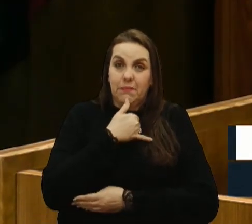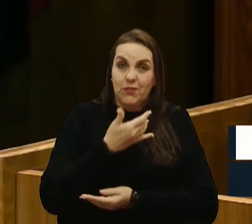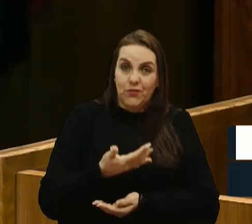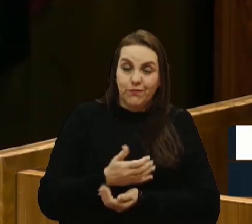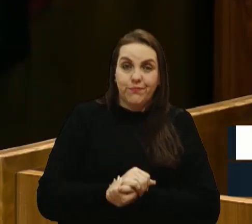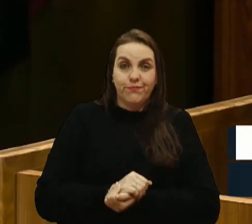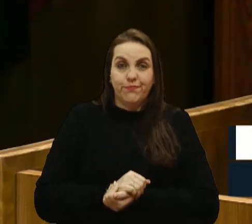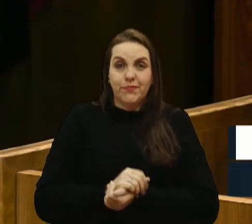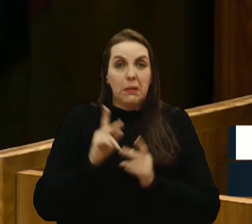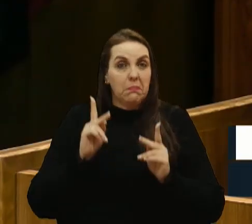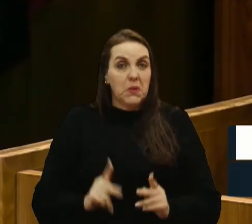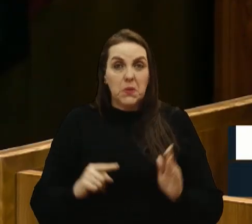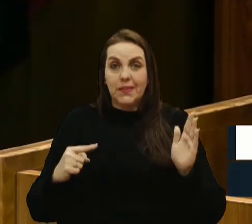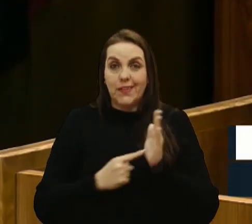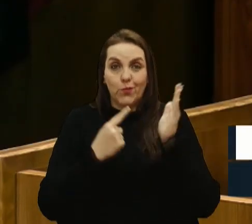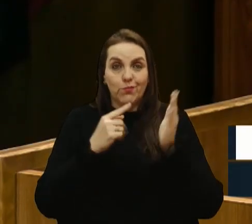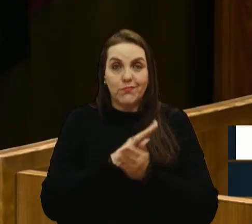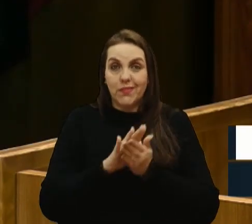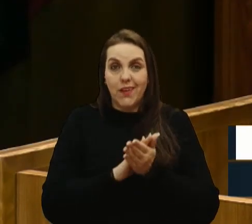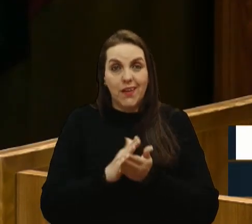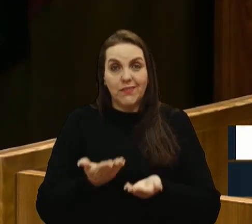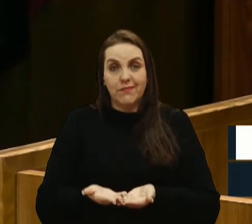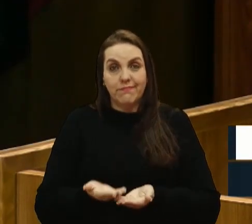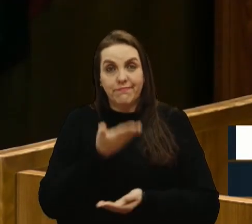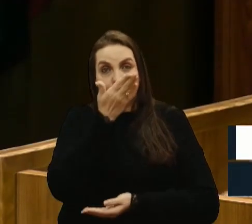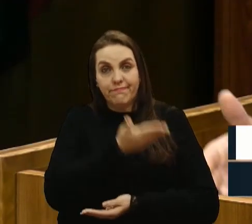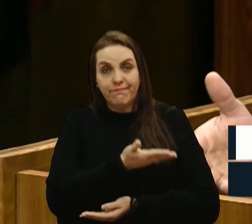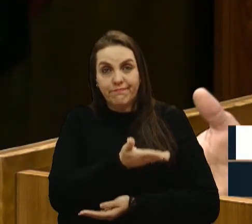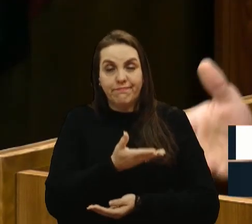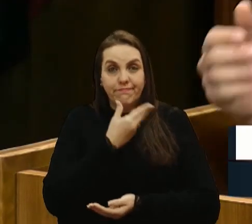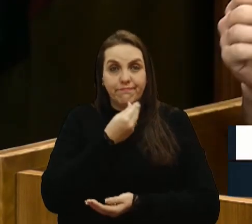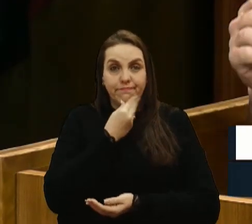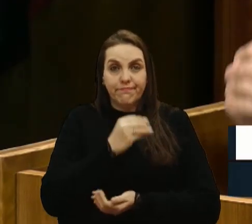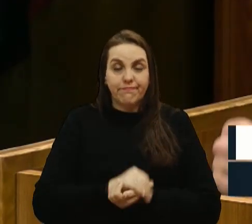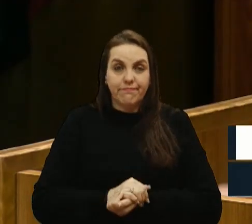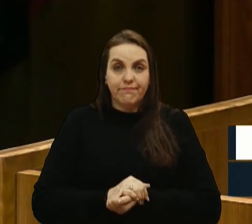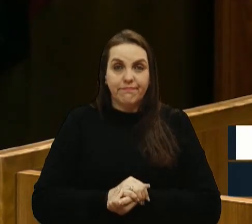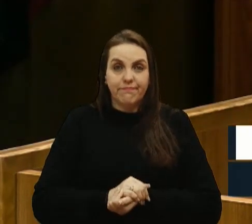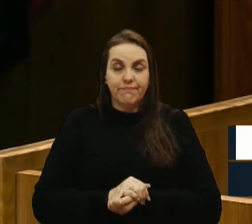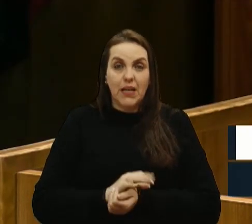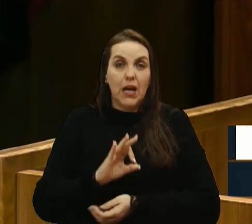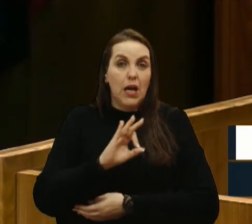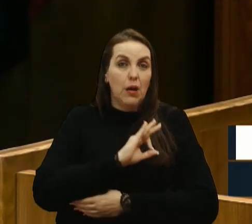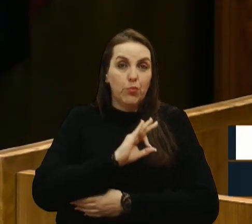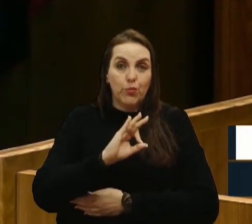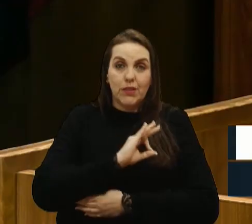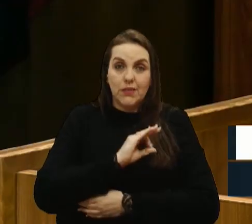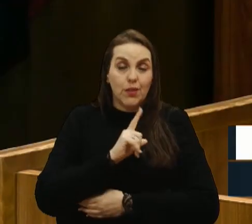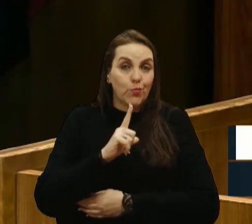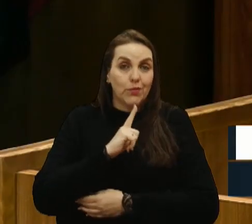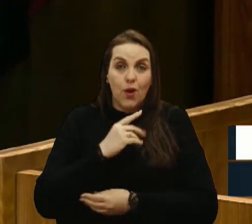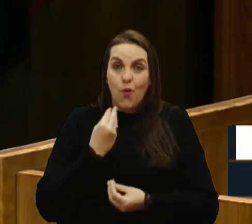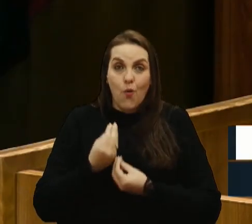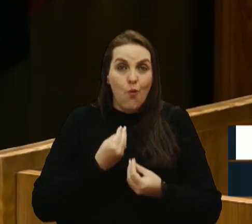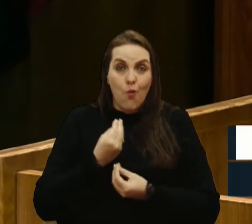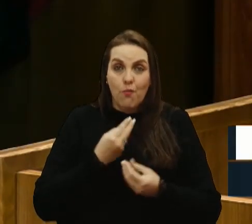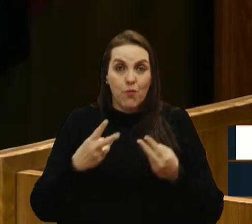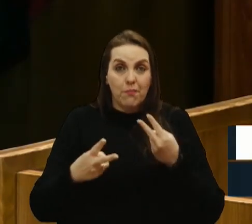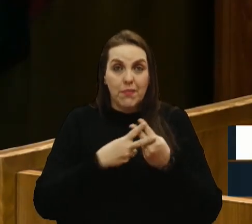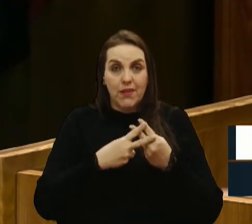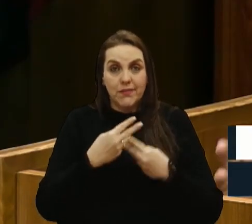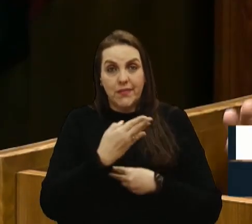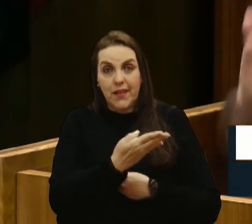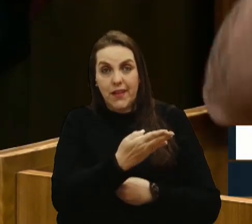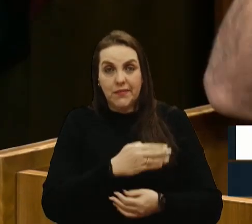Infelizmente, ninguém denuncia esse cidadão. E aí a polícia não tem como prender esse